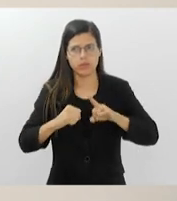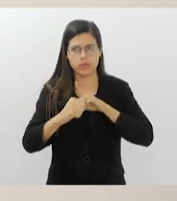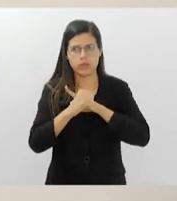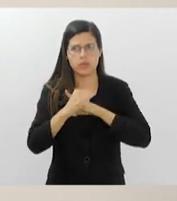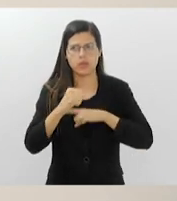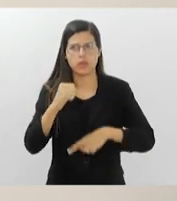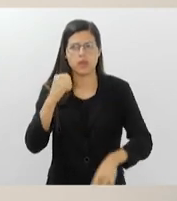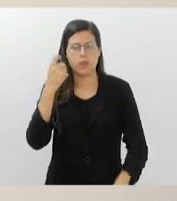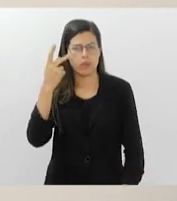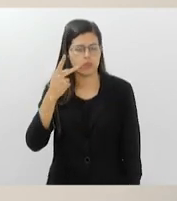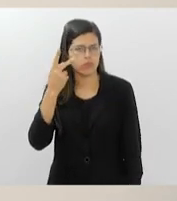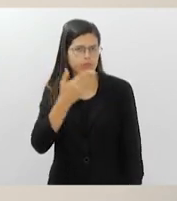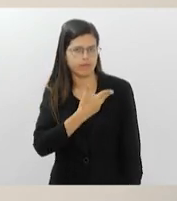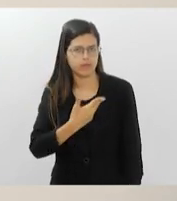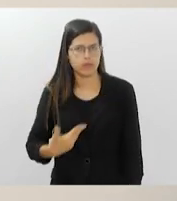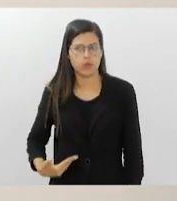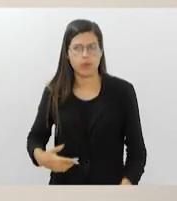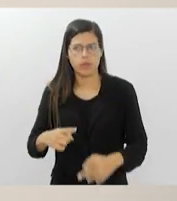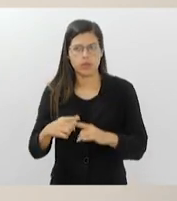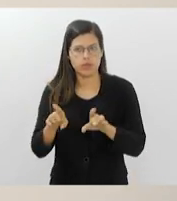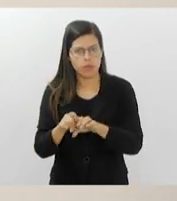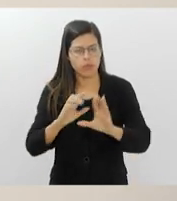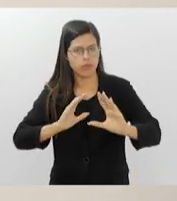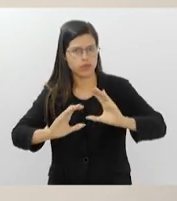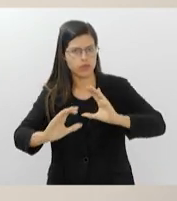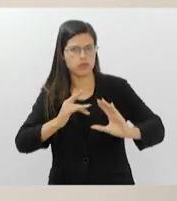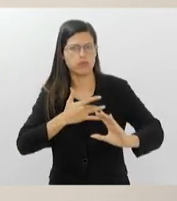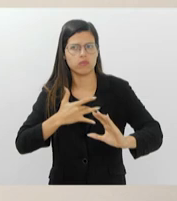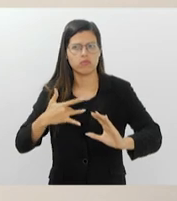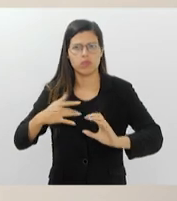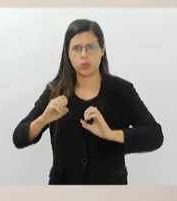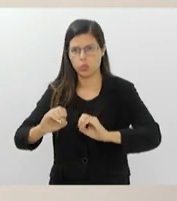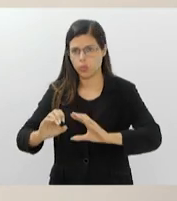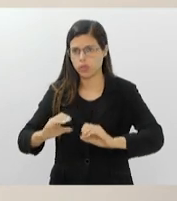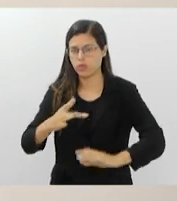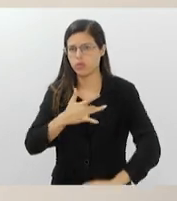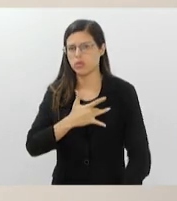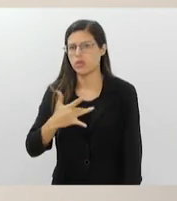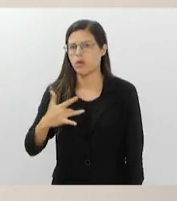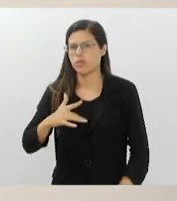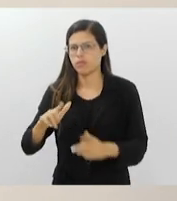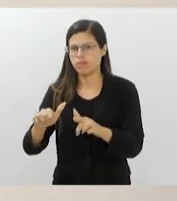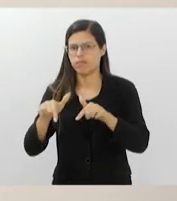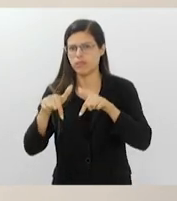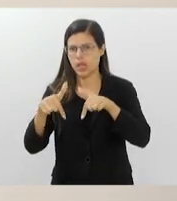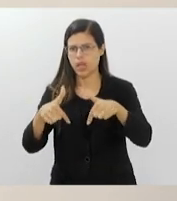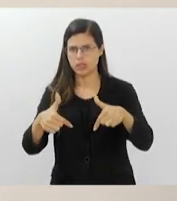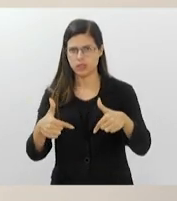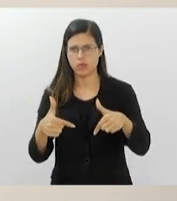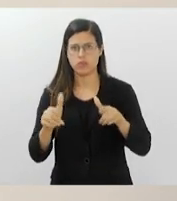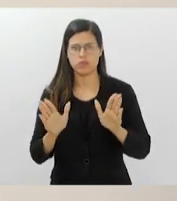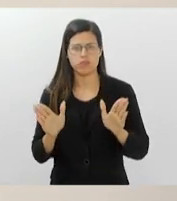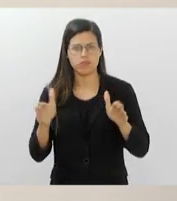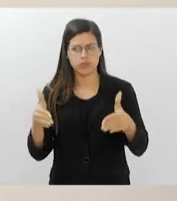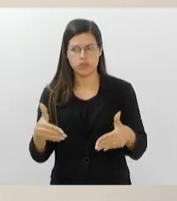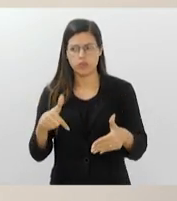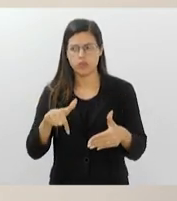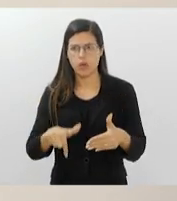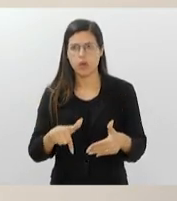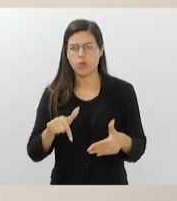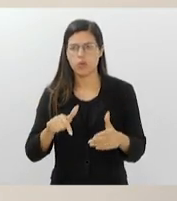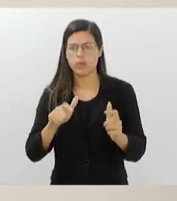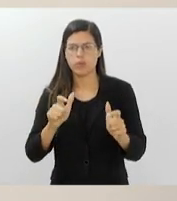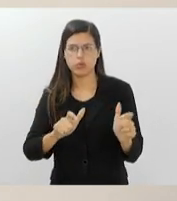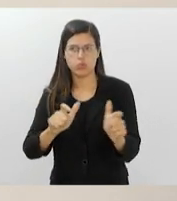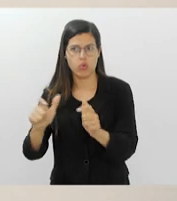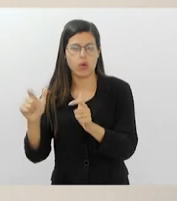públicas mas na comunicação em saúde na educação em saúde nas ações né voltadas realmente pro território